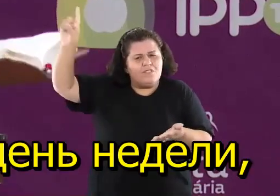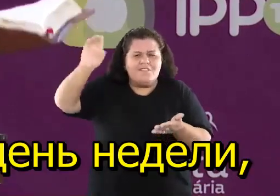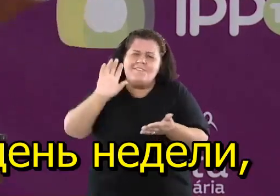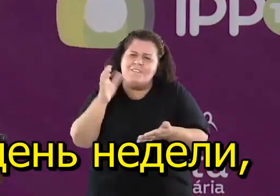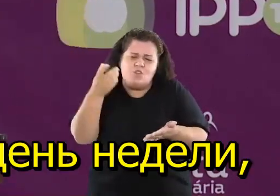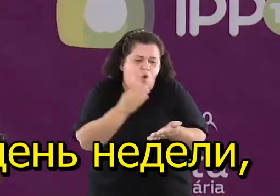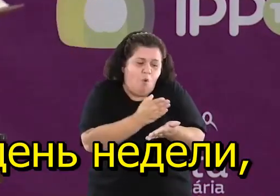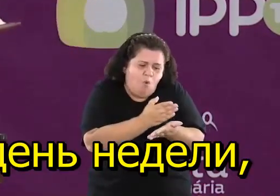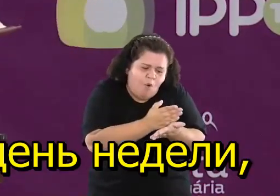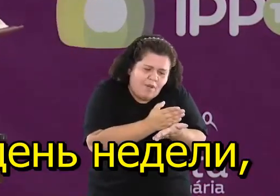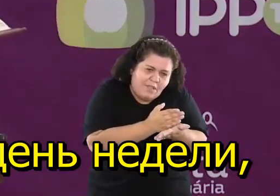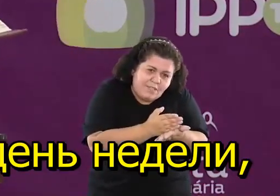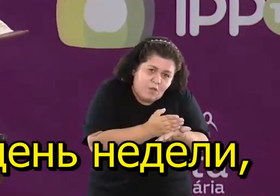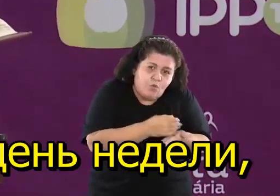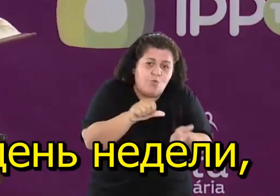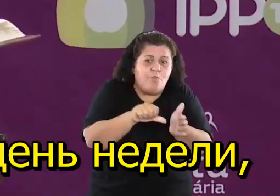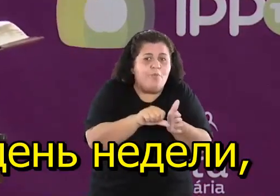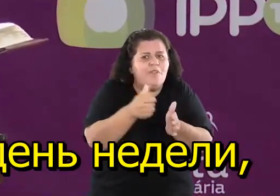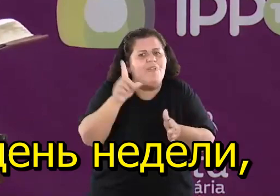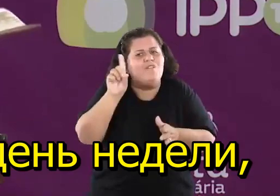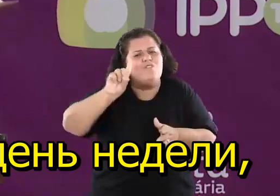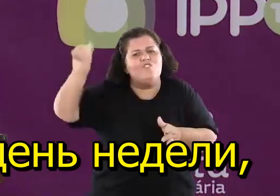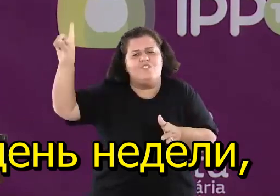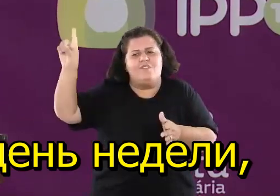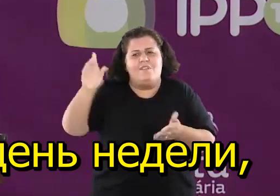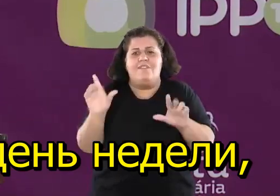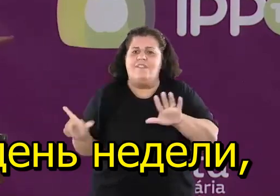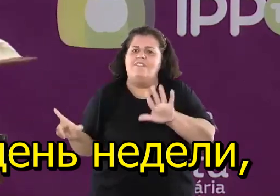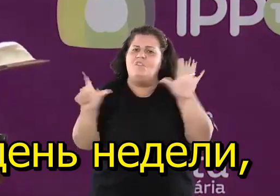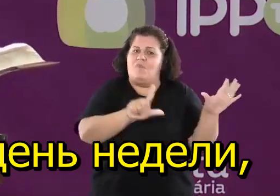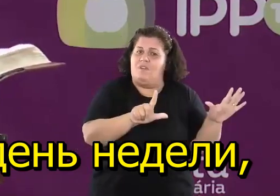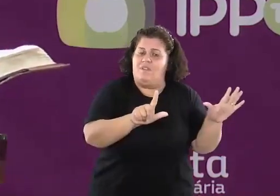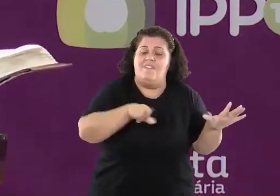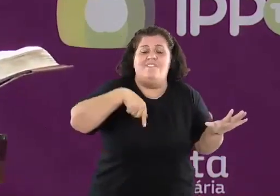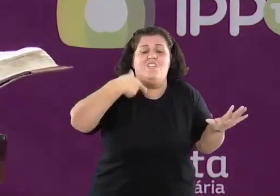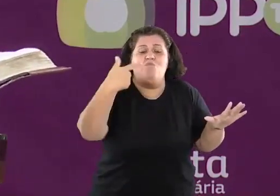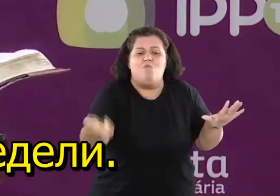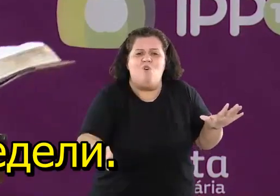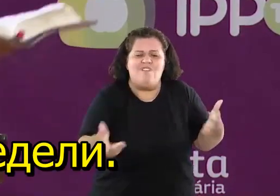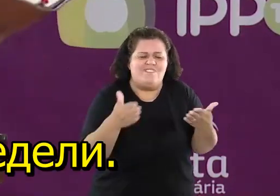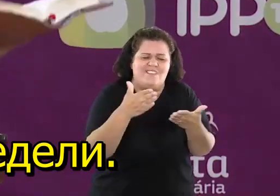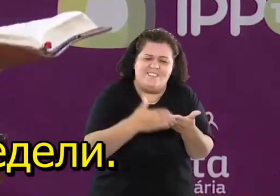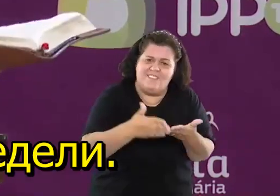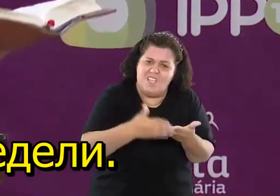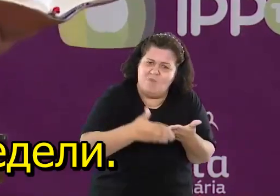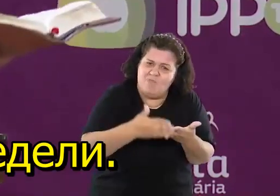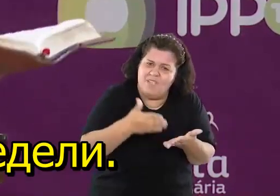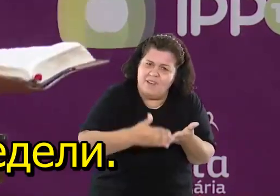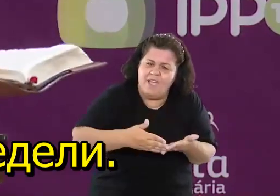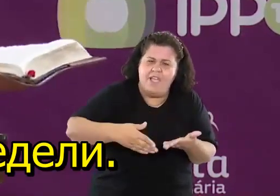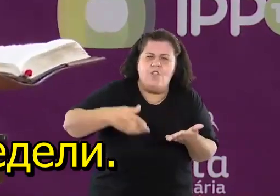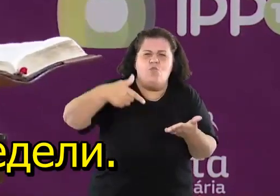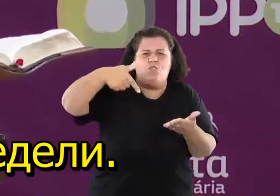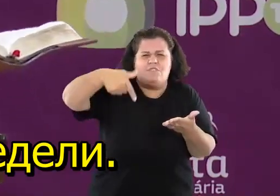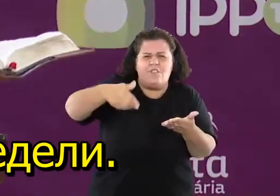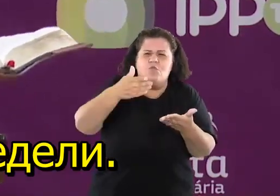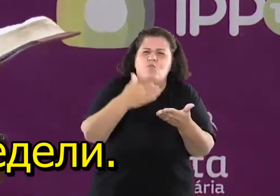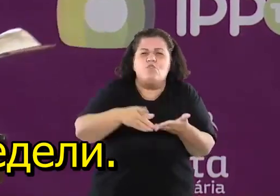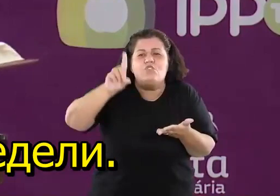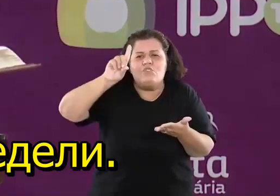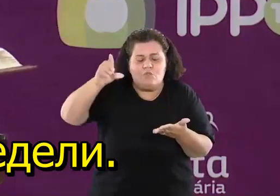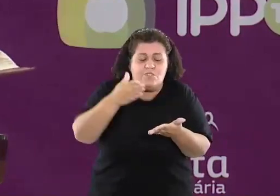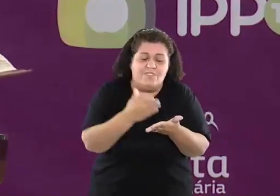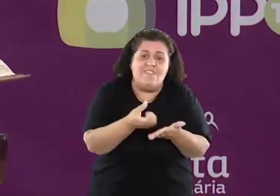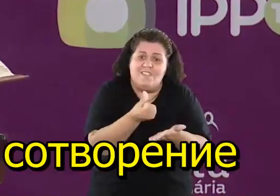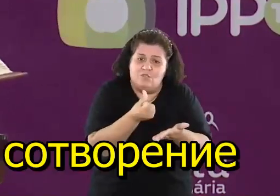E conclui a criação no sexto dia da semana. E descansa no sétimo dia da